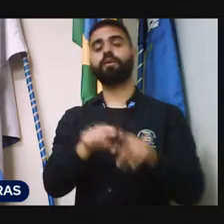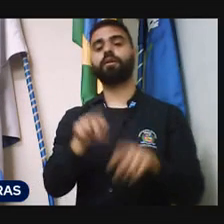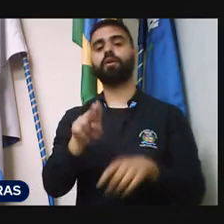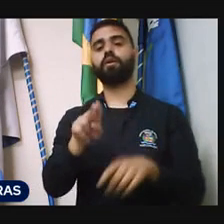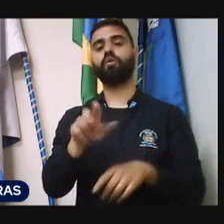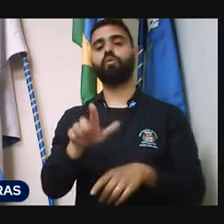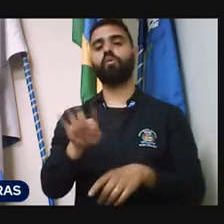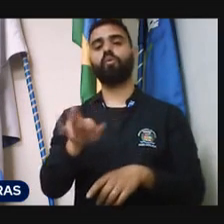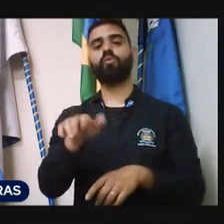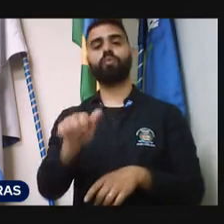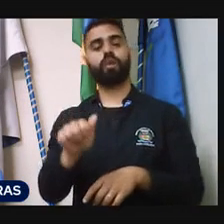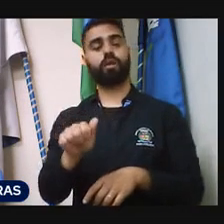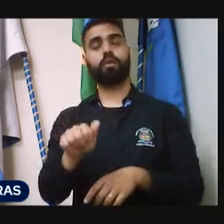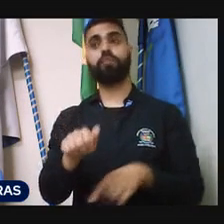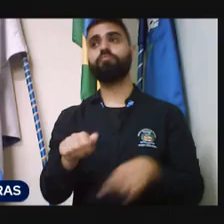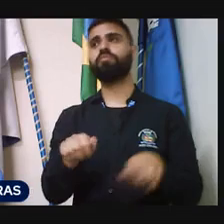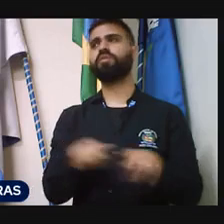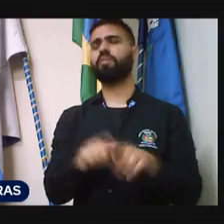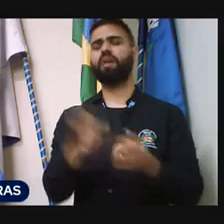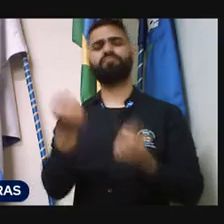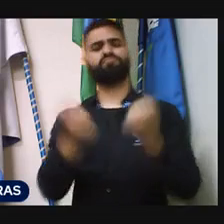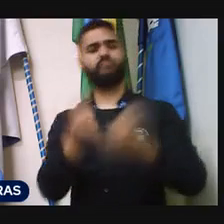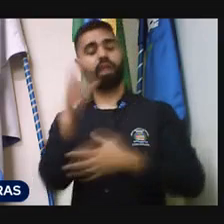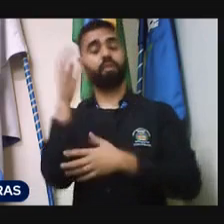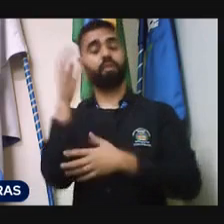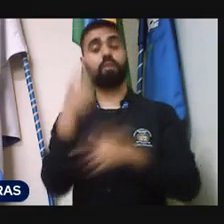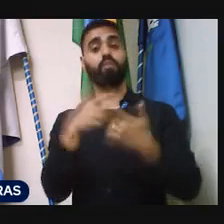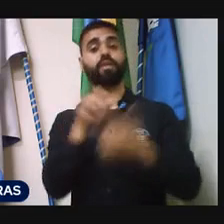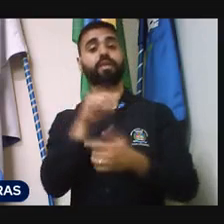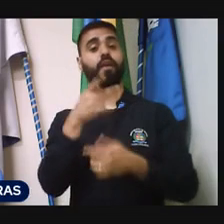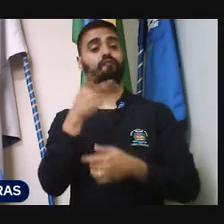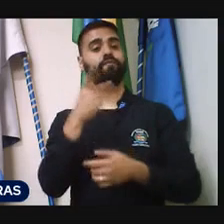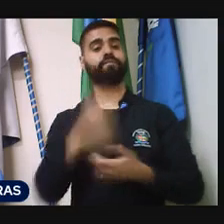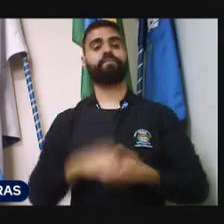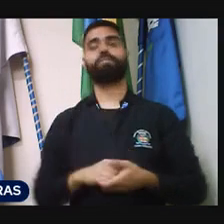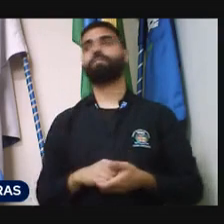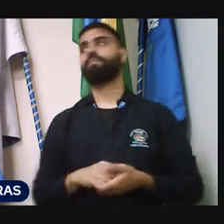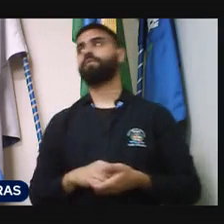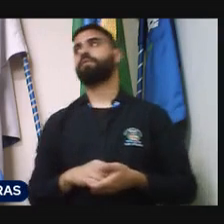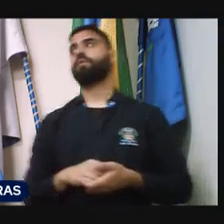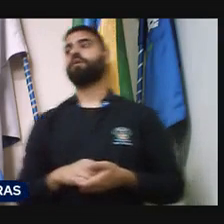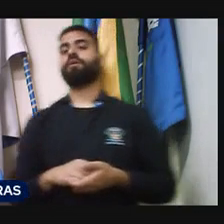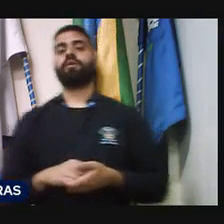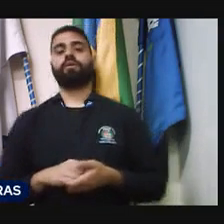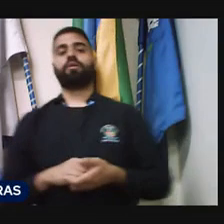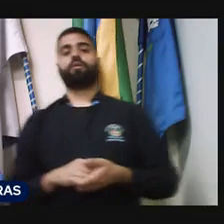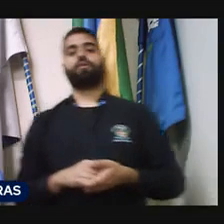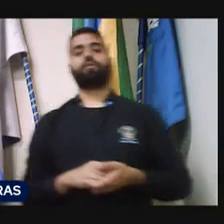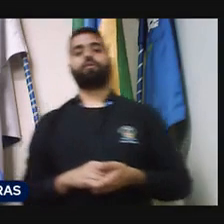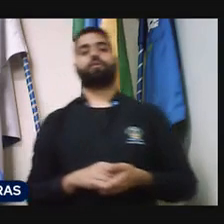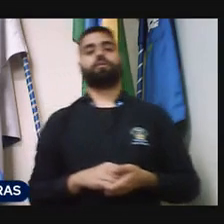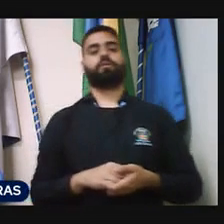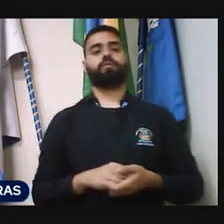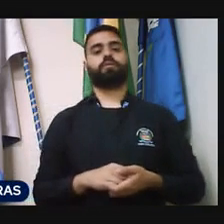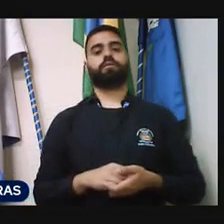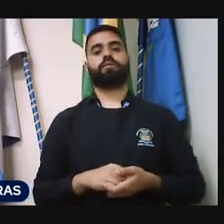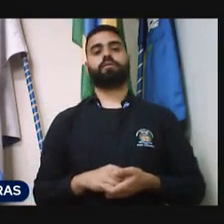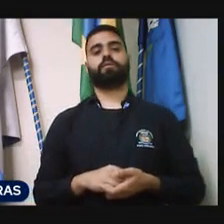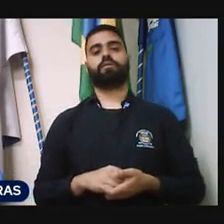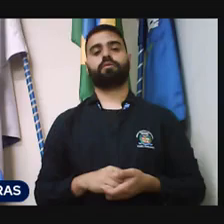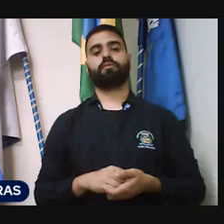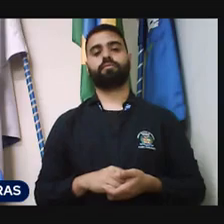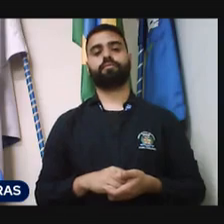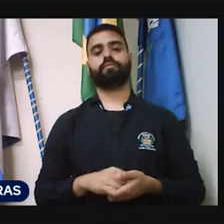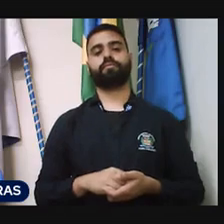sem contar ambulância subvenção mensal porque quando se fala quando se fala eu já vou terminar quando